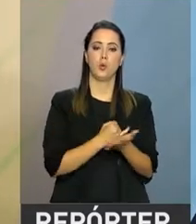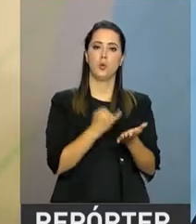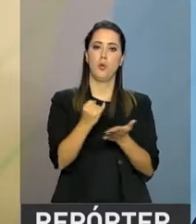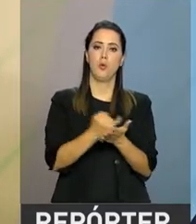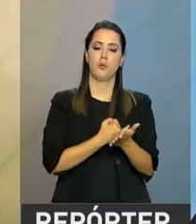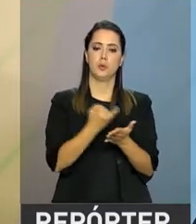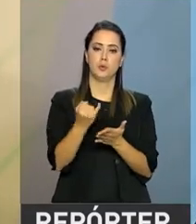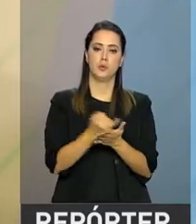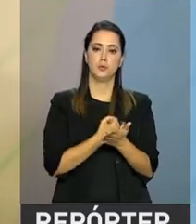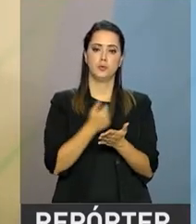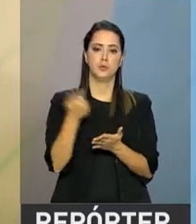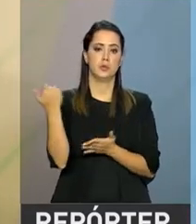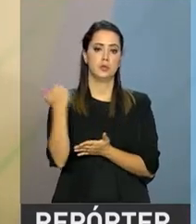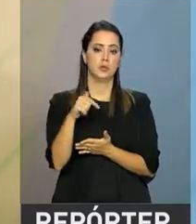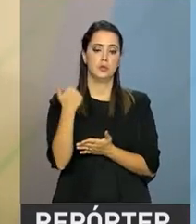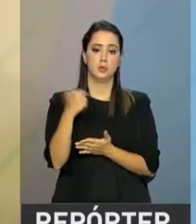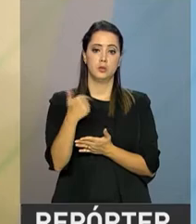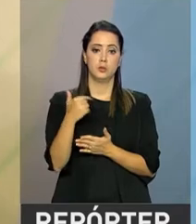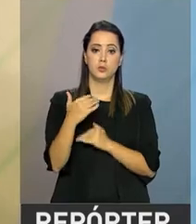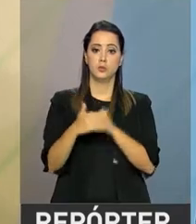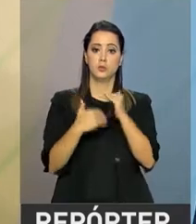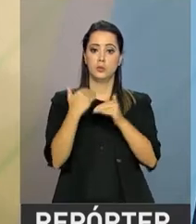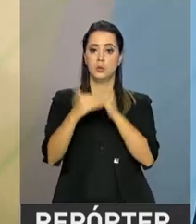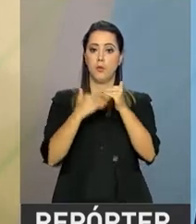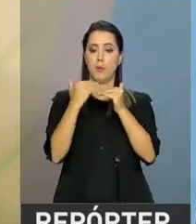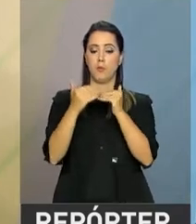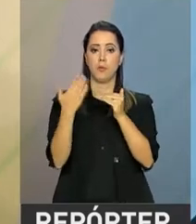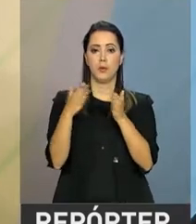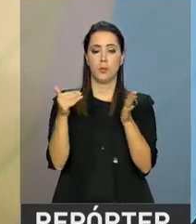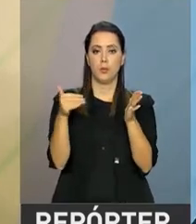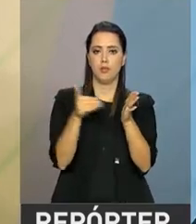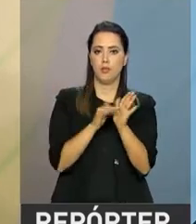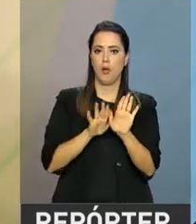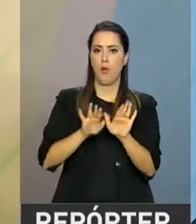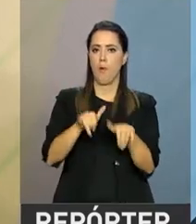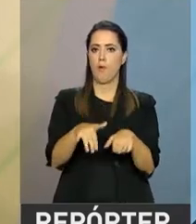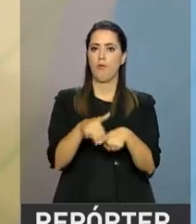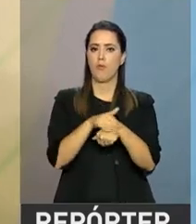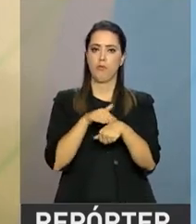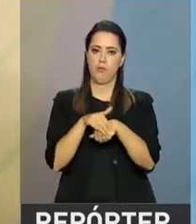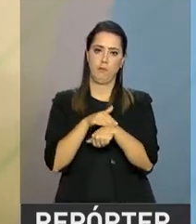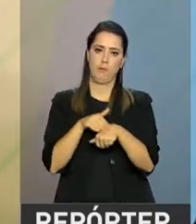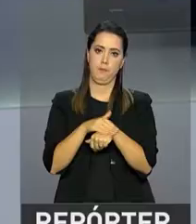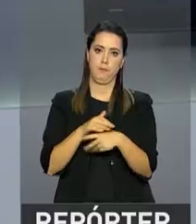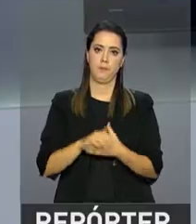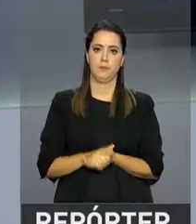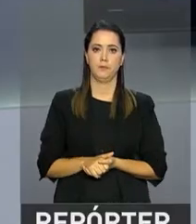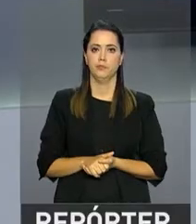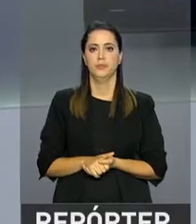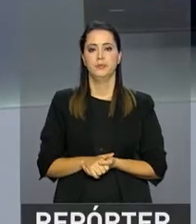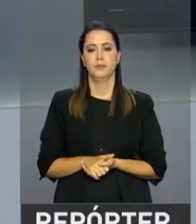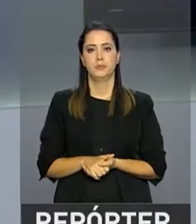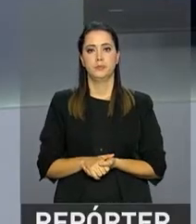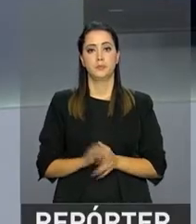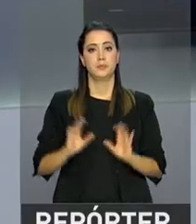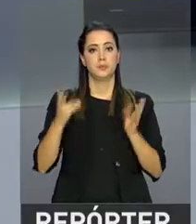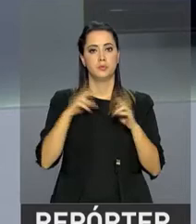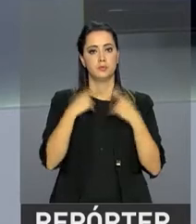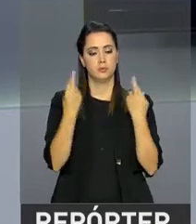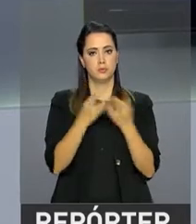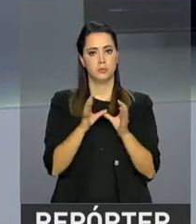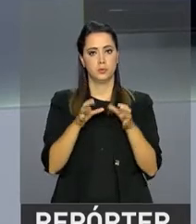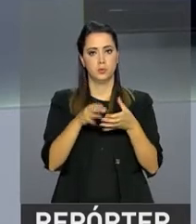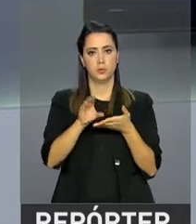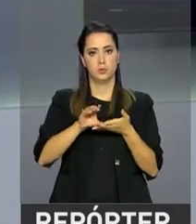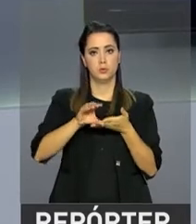da casa branca não se aplicarão enquanto estivermos conversando sobre o tema durante a reunião do conselho